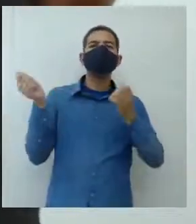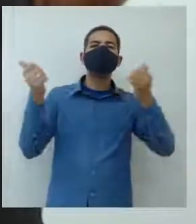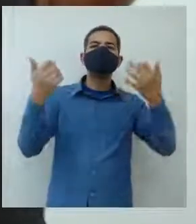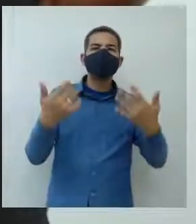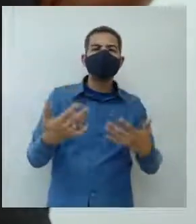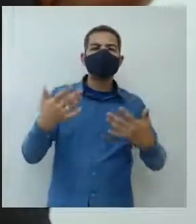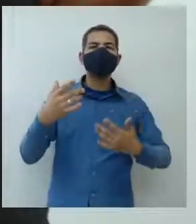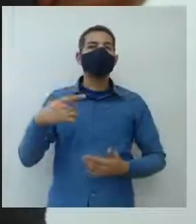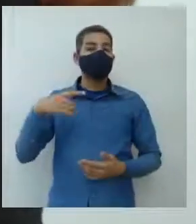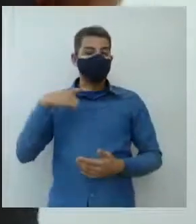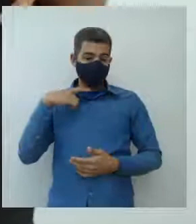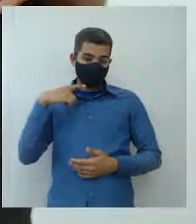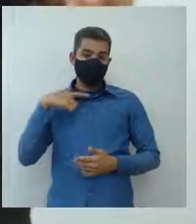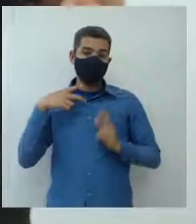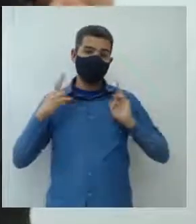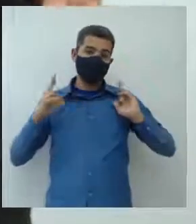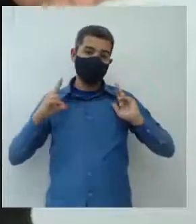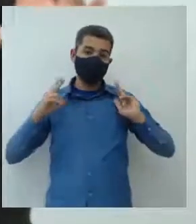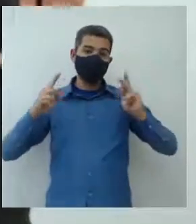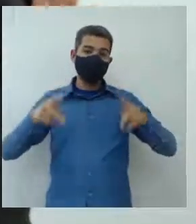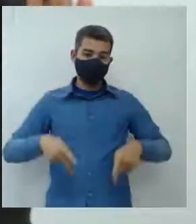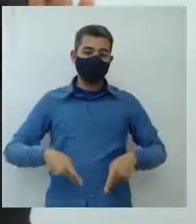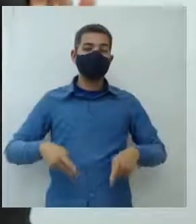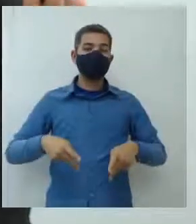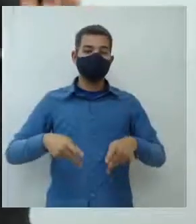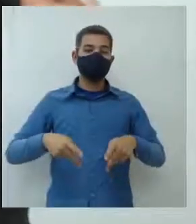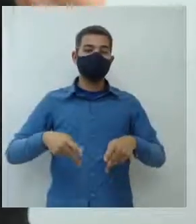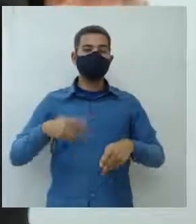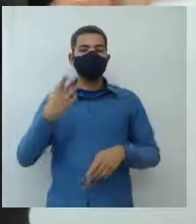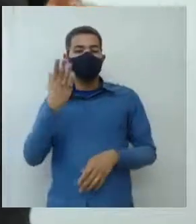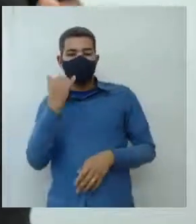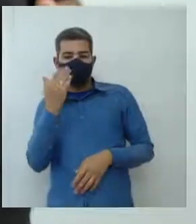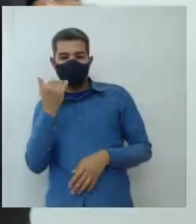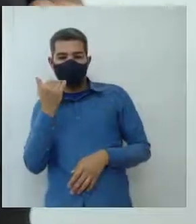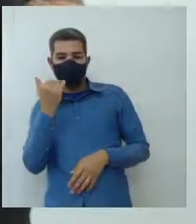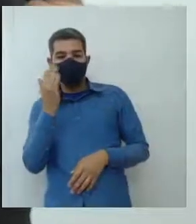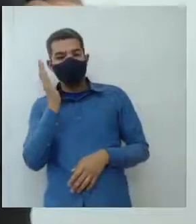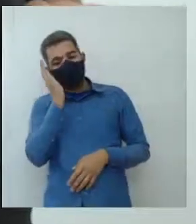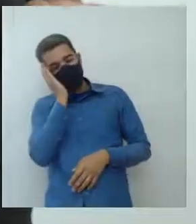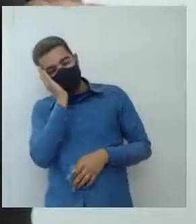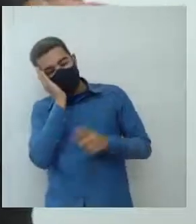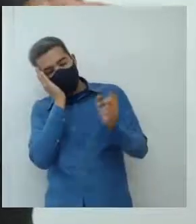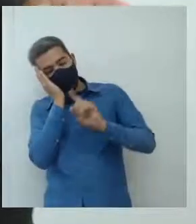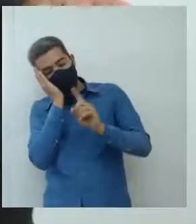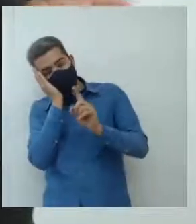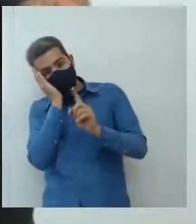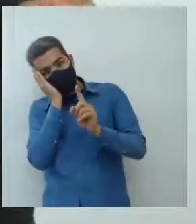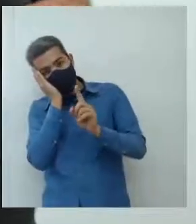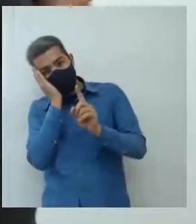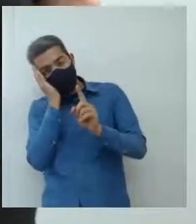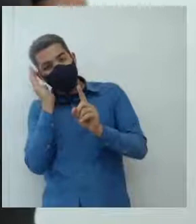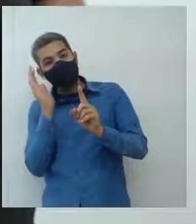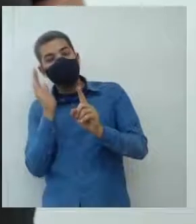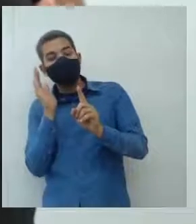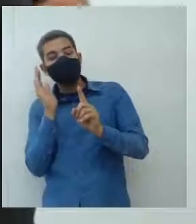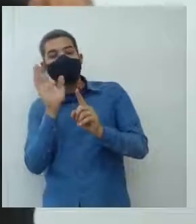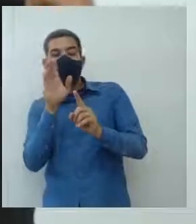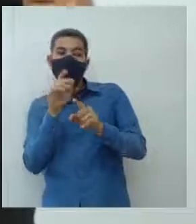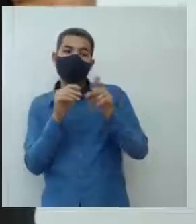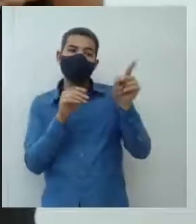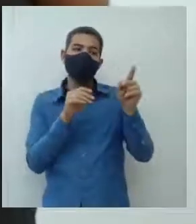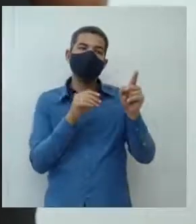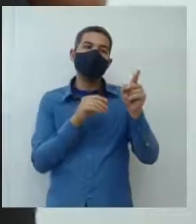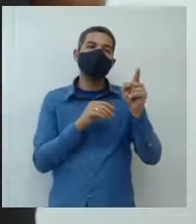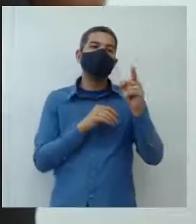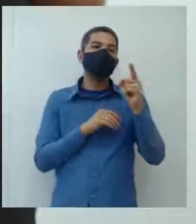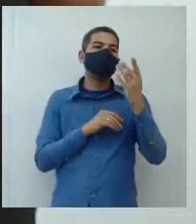uma população que come, mas não dorme, e tem uma população que não come e dorme. E daí o que é